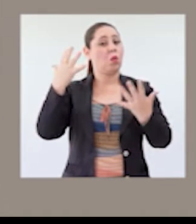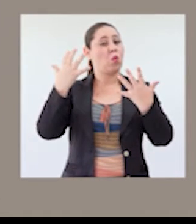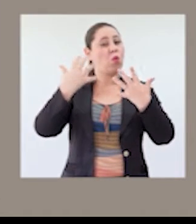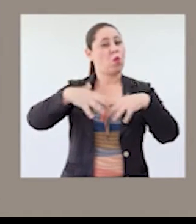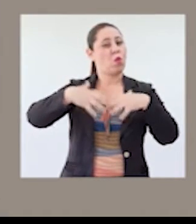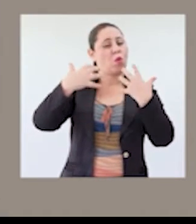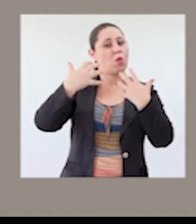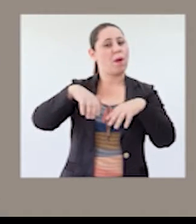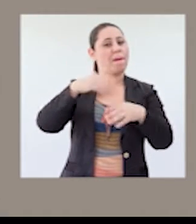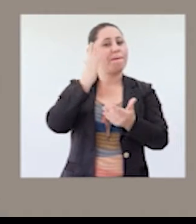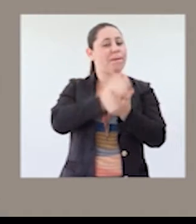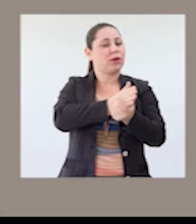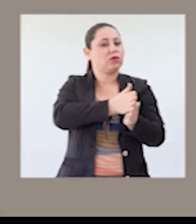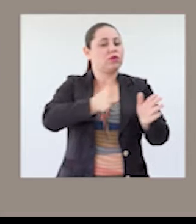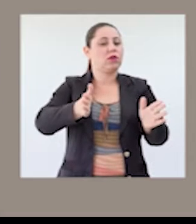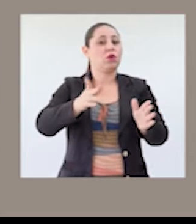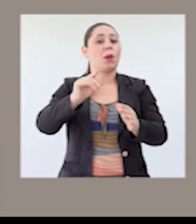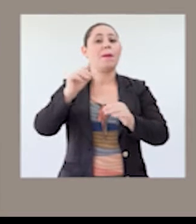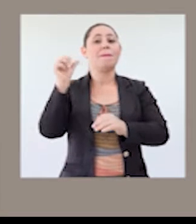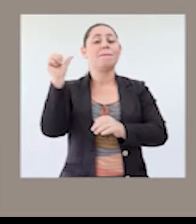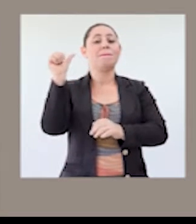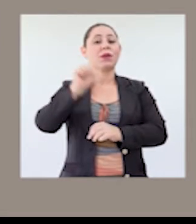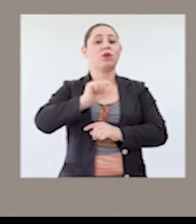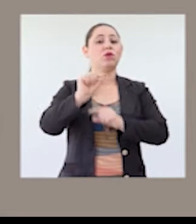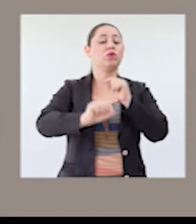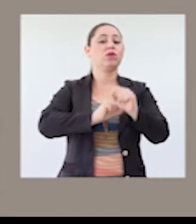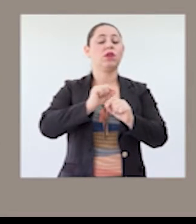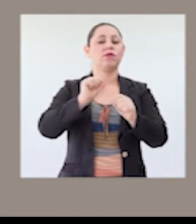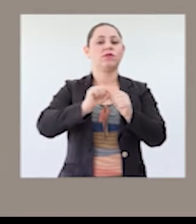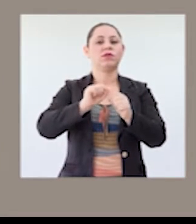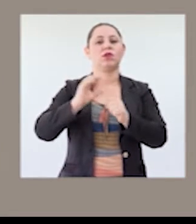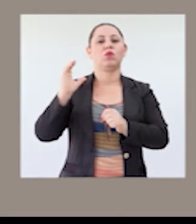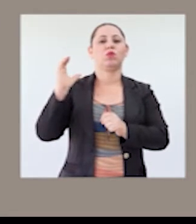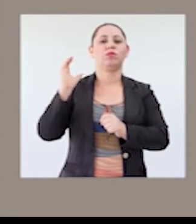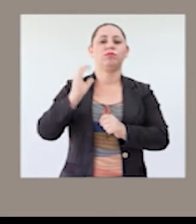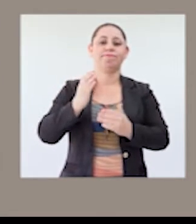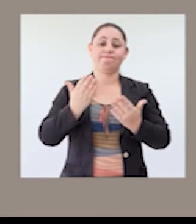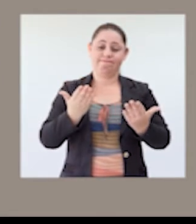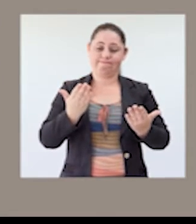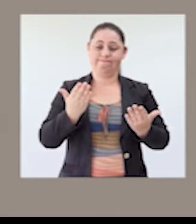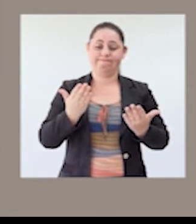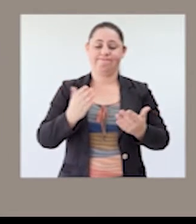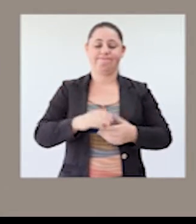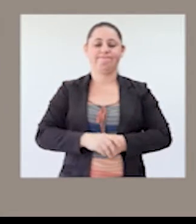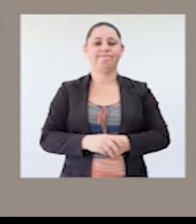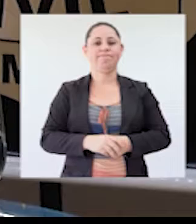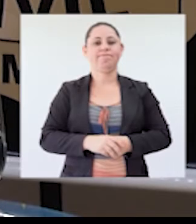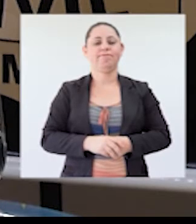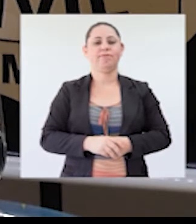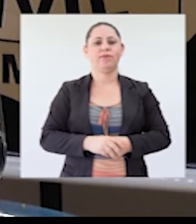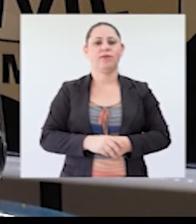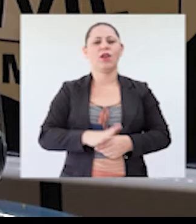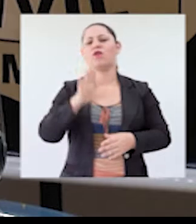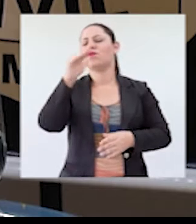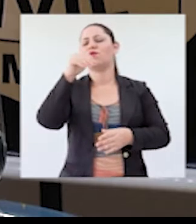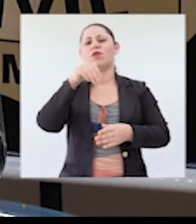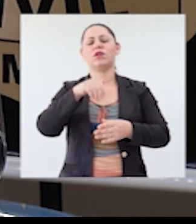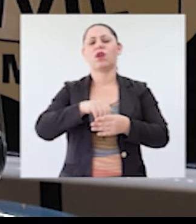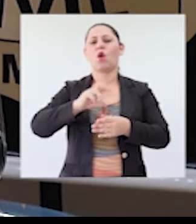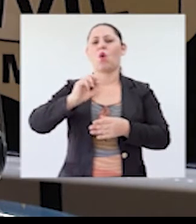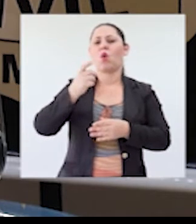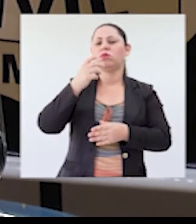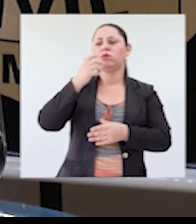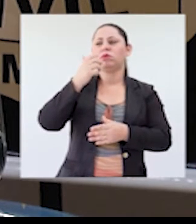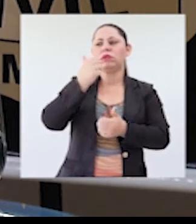atrapalhar todo o trâmite e o processo, e o que é pior, acabar cometendo um crime e ser preso, né? Doutor, votar